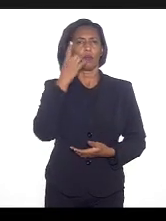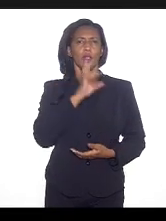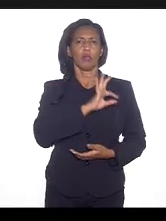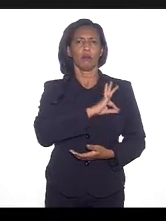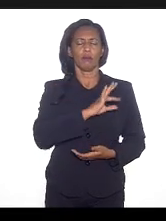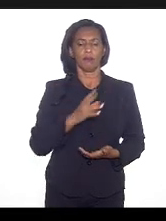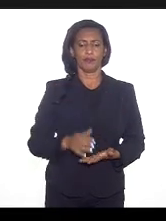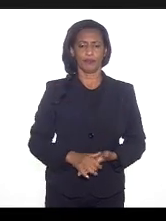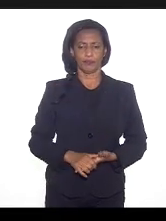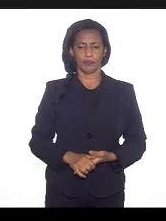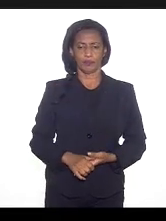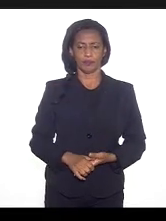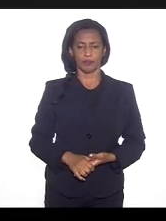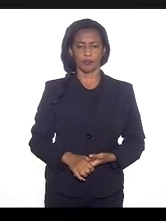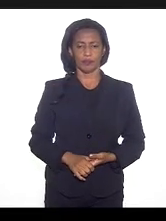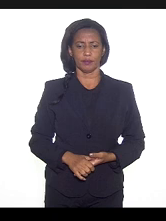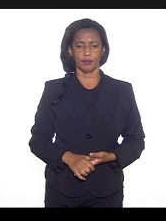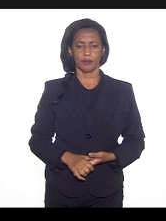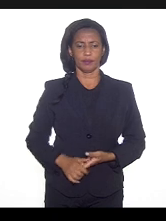Rocha.